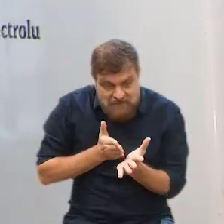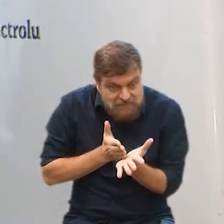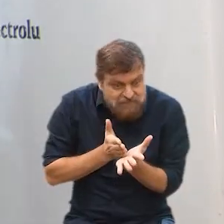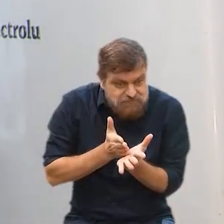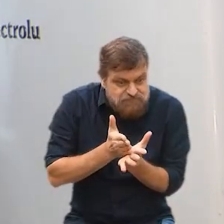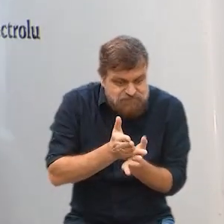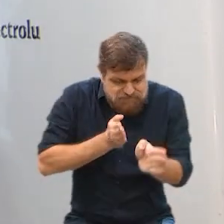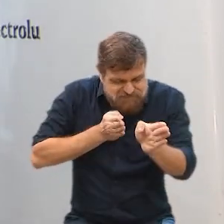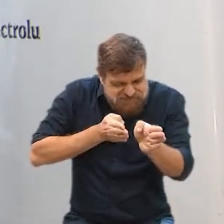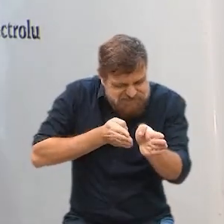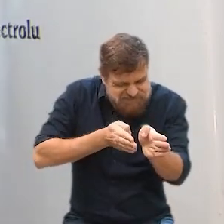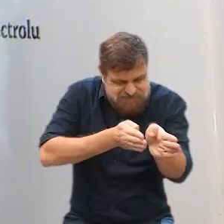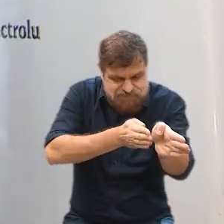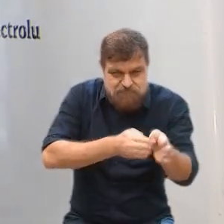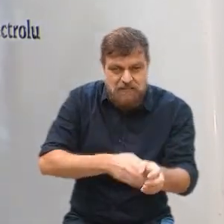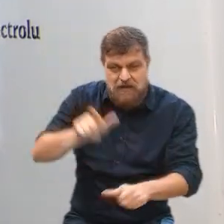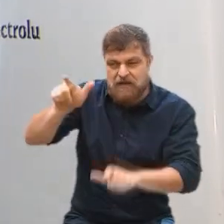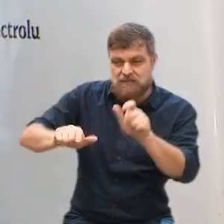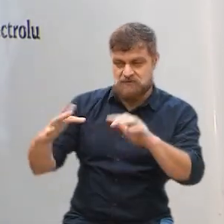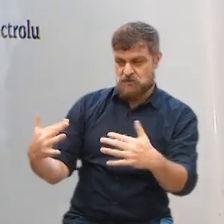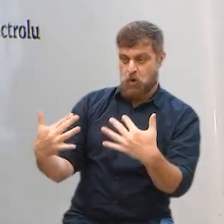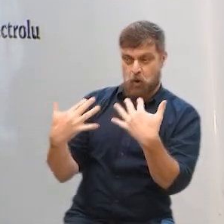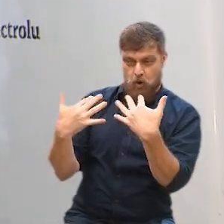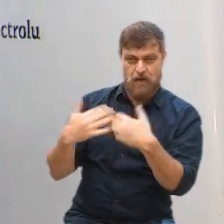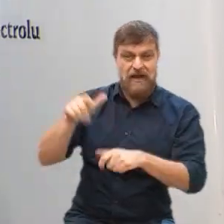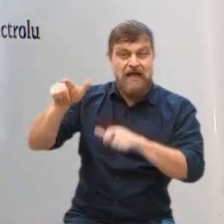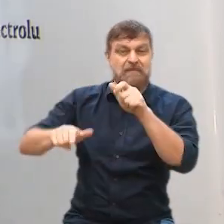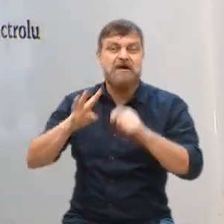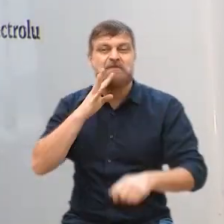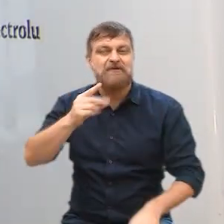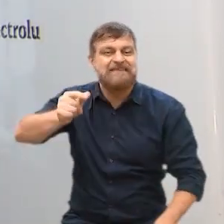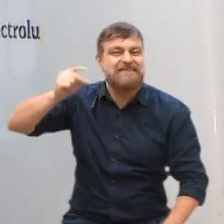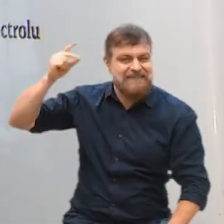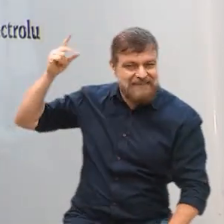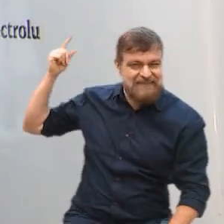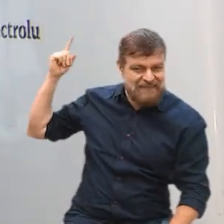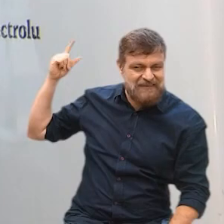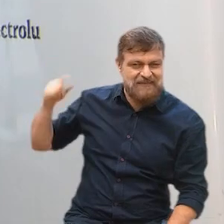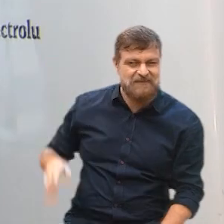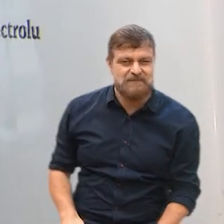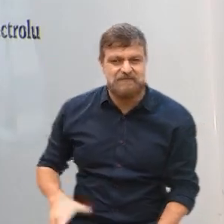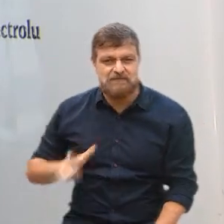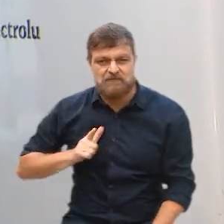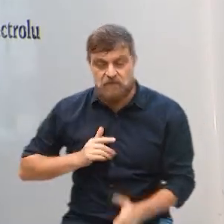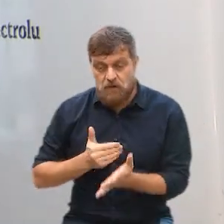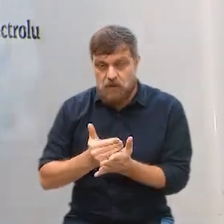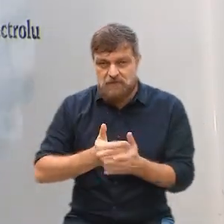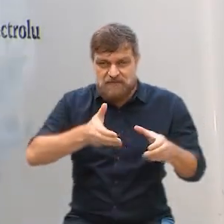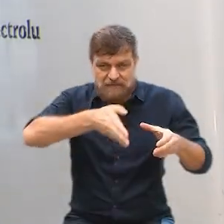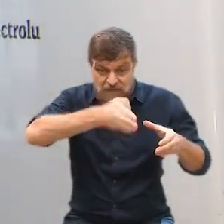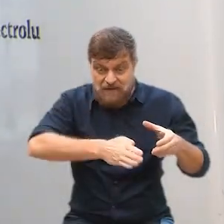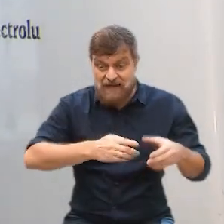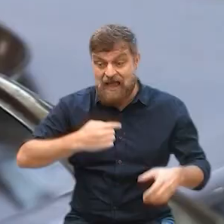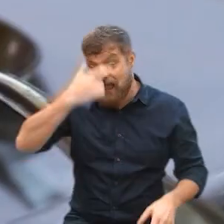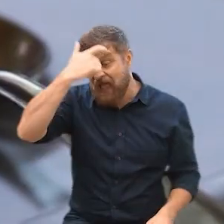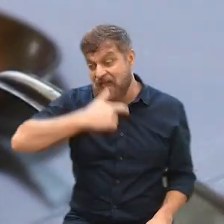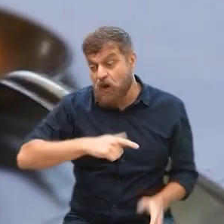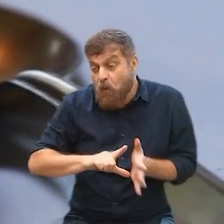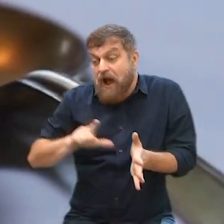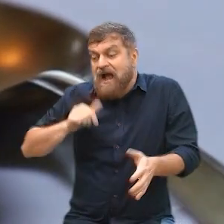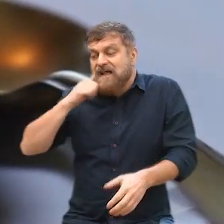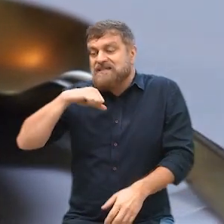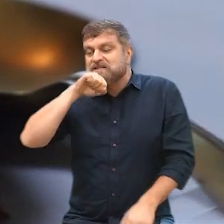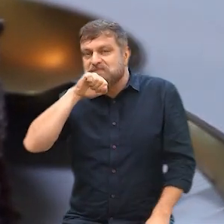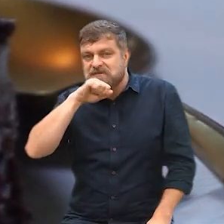que todo mundo olha pra mim, as pessoas que me conheciam antes, assim, de começar a fazer bolo, de ser mãe, olha pra mim e